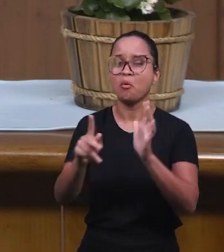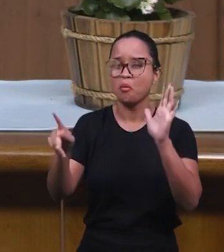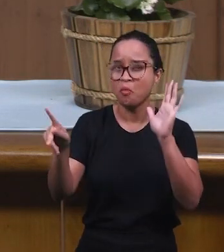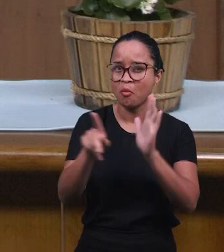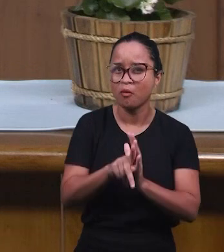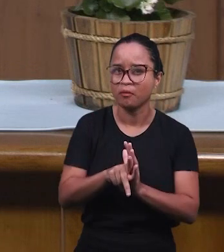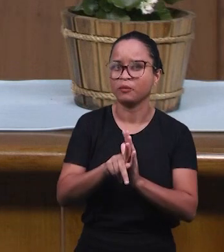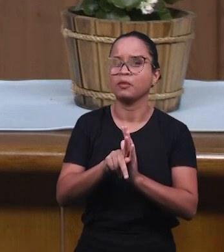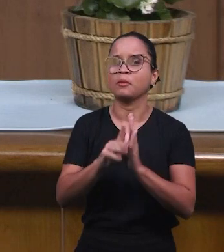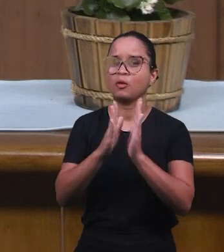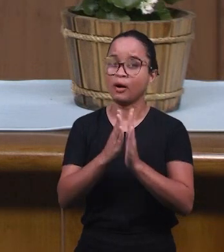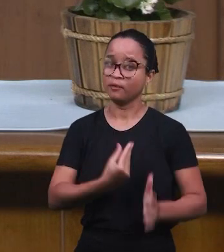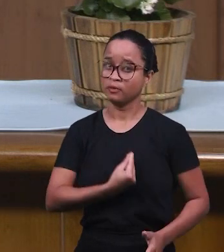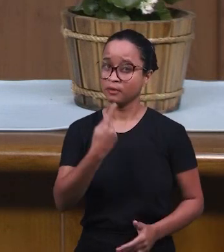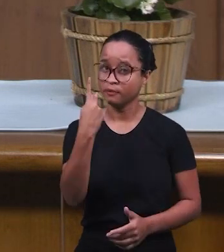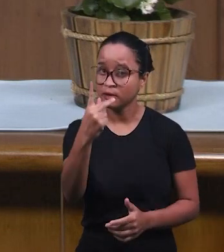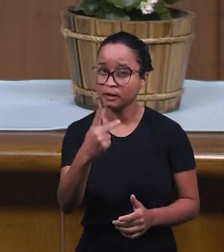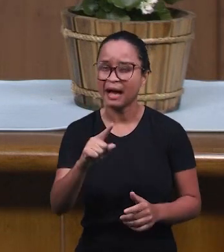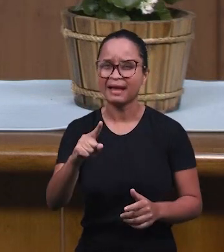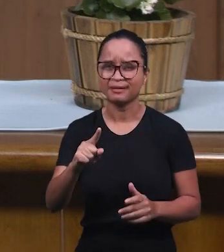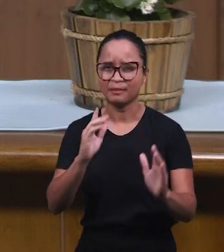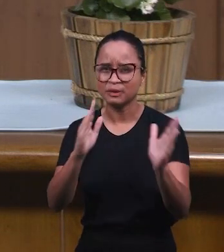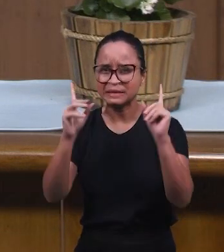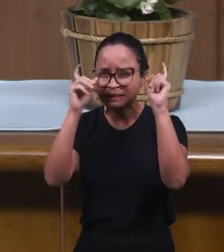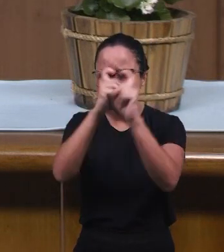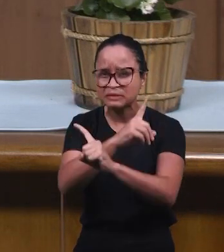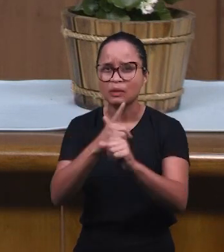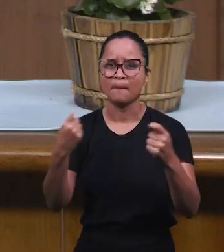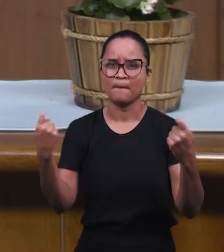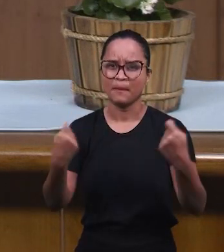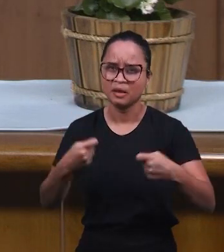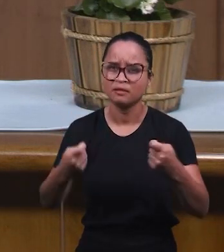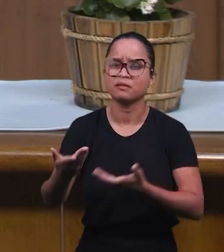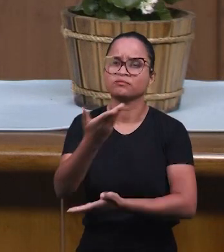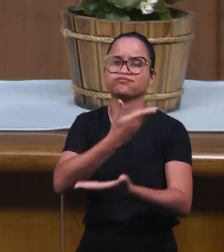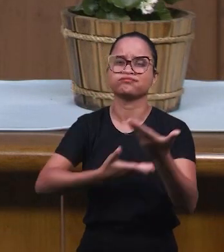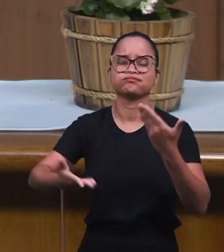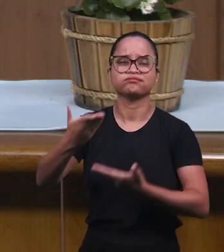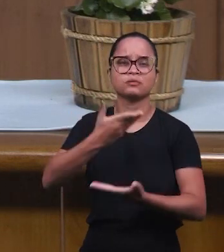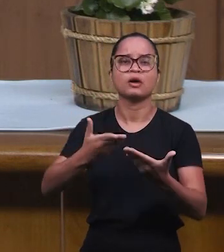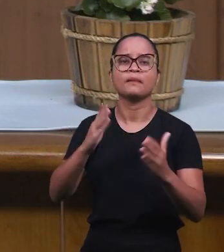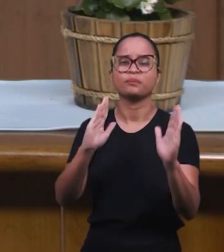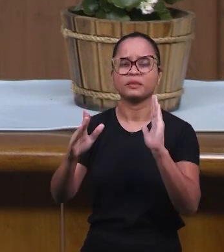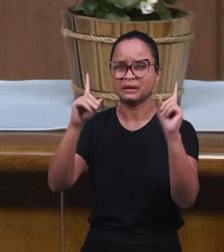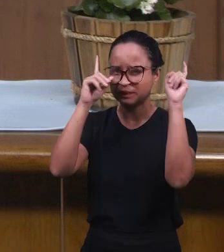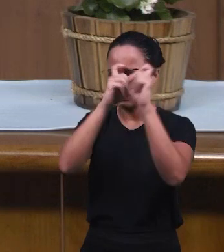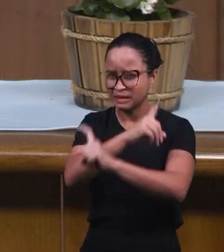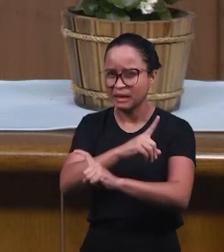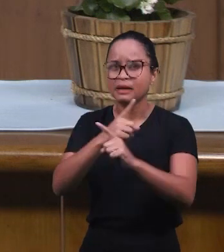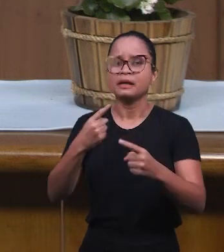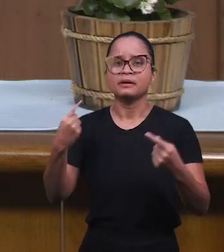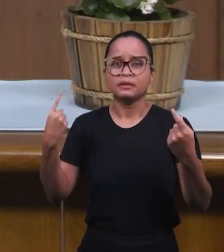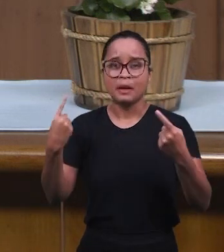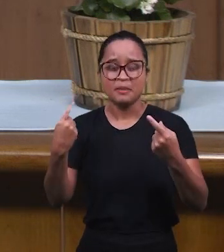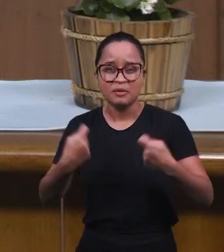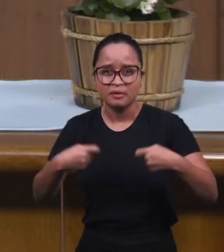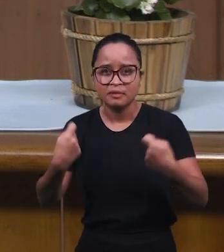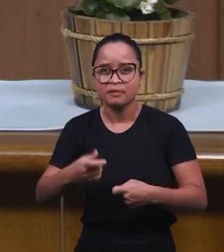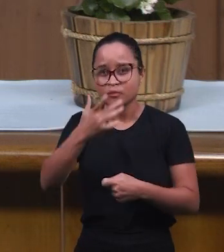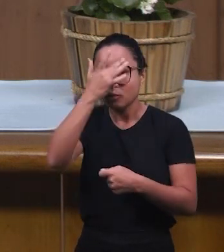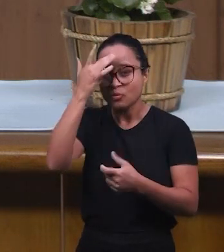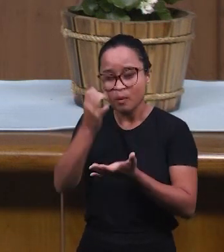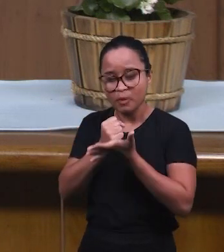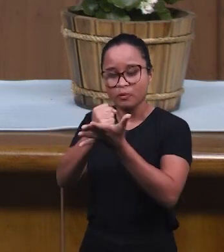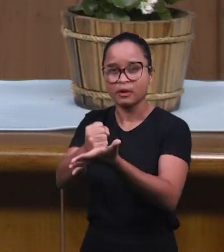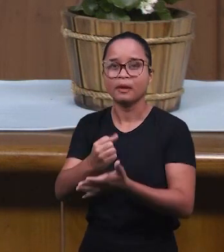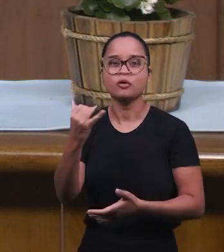você. Você está precisando de uma bênção? Você está passando um momento difícil? Você precisa compartilhar isso? Você precisa desabafar? Você precisa de alguém que te